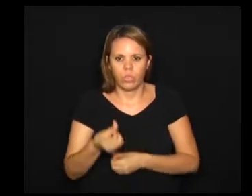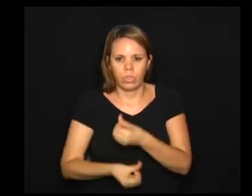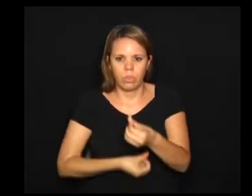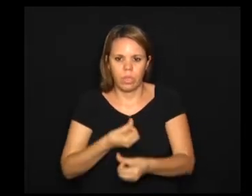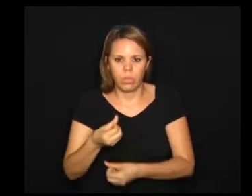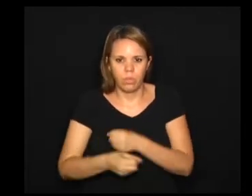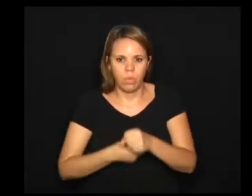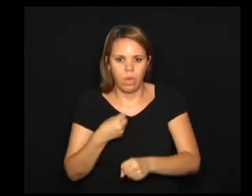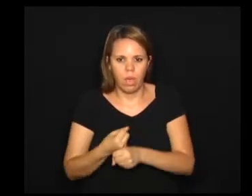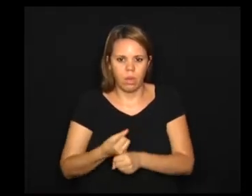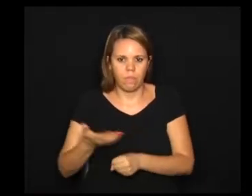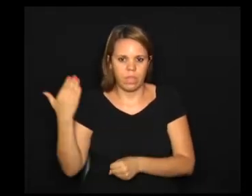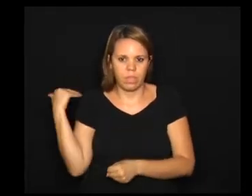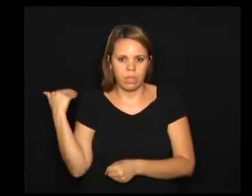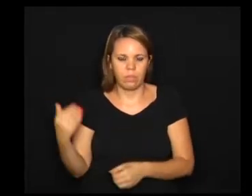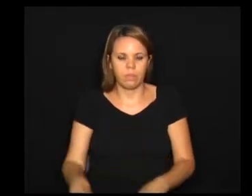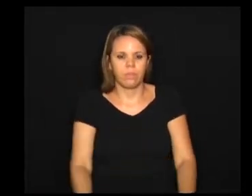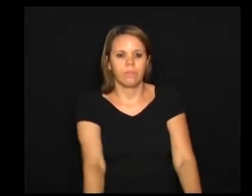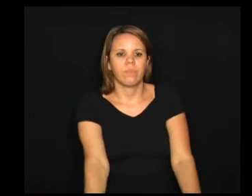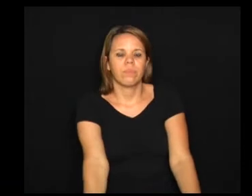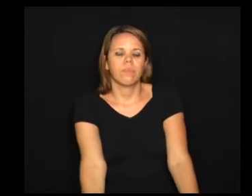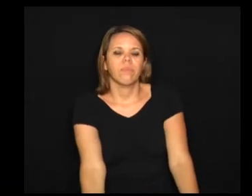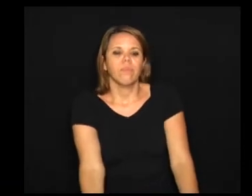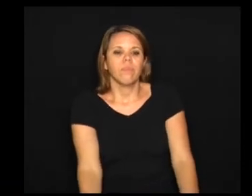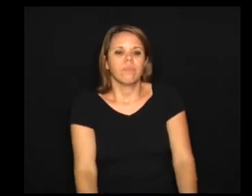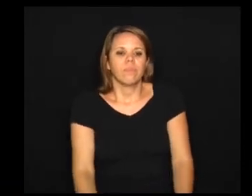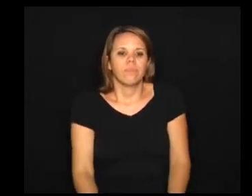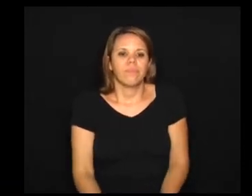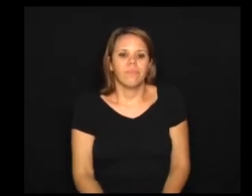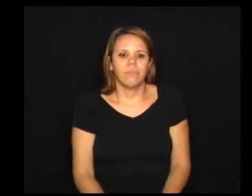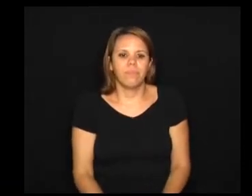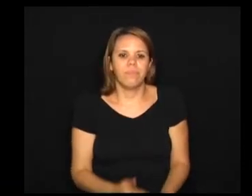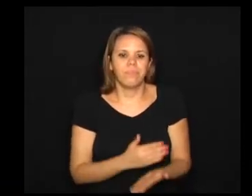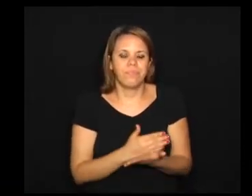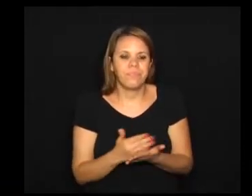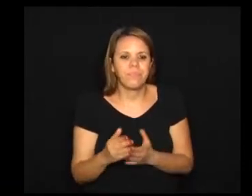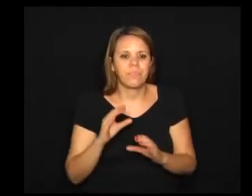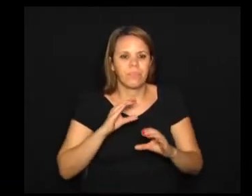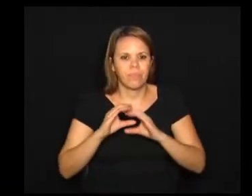passado. Então, começando pela ordem que é comunicação acessível,